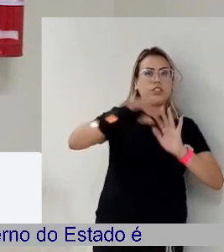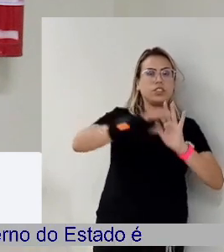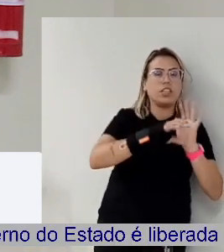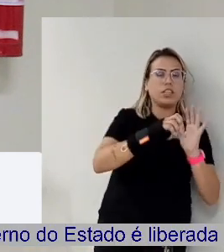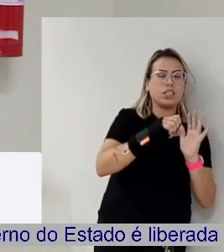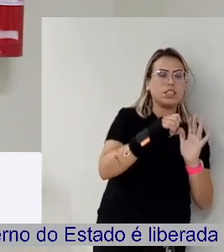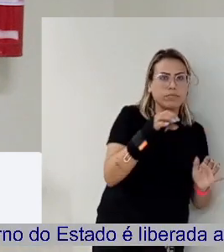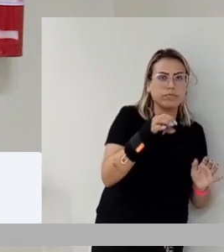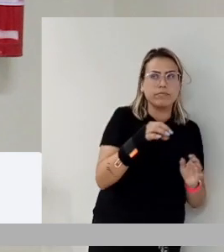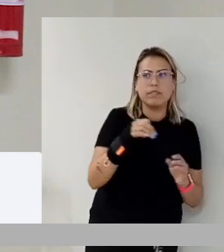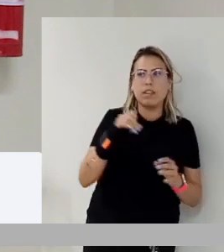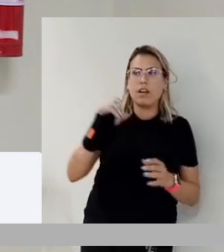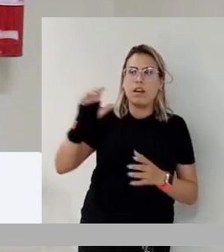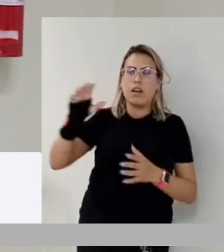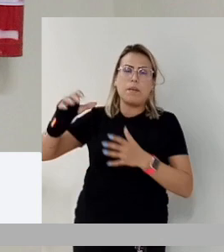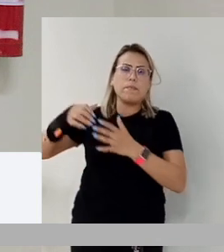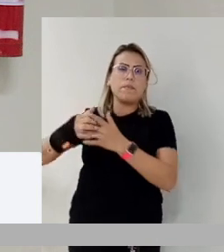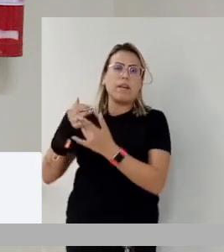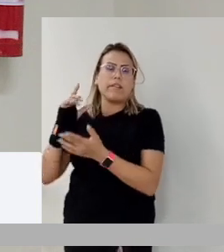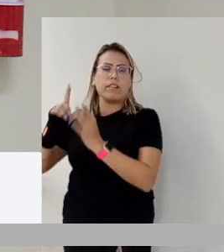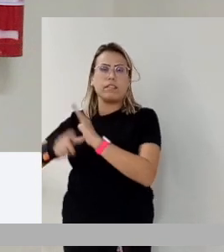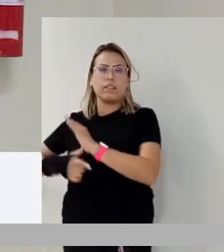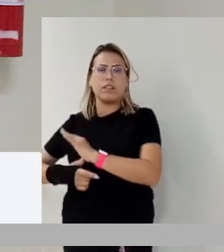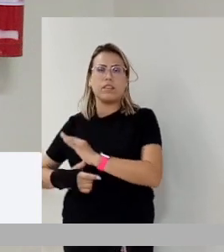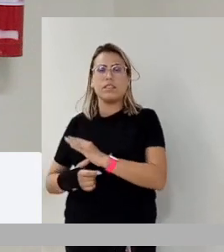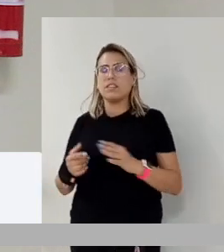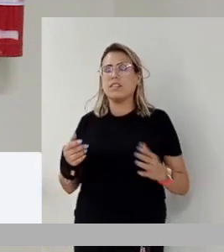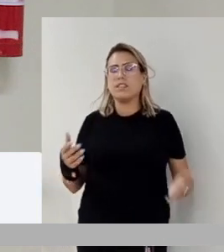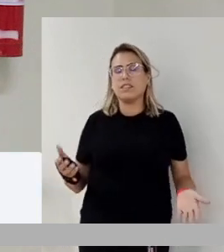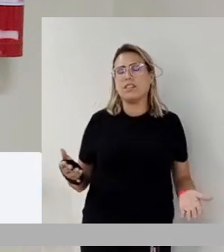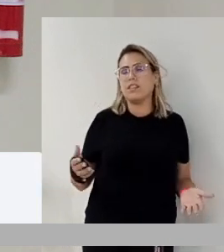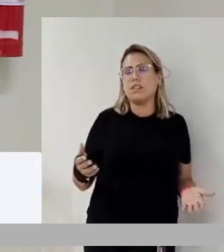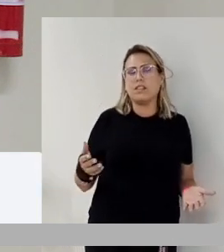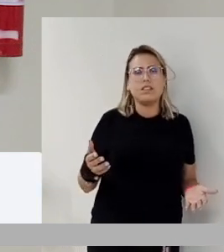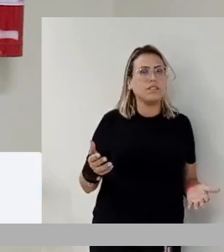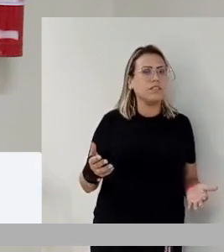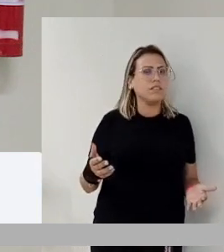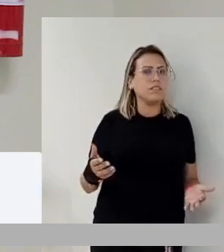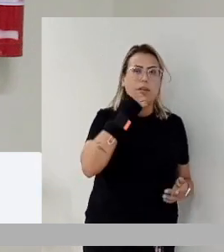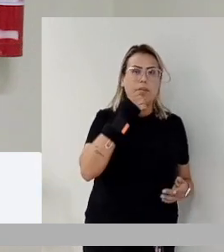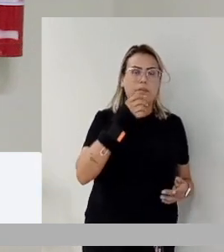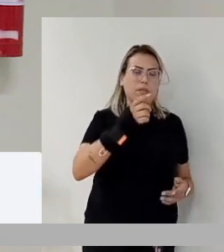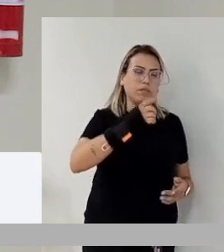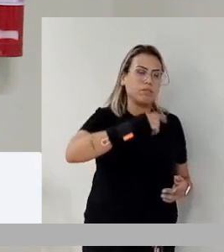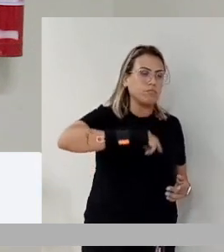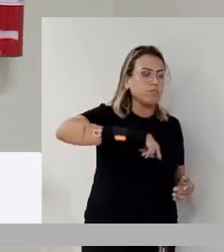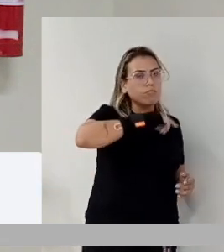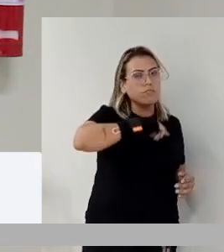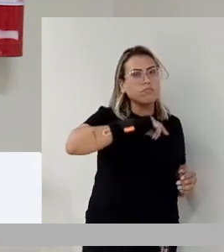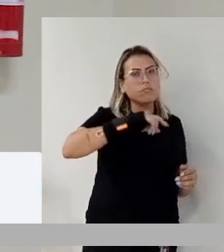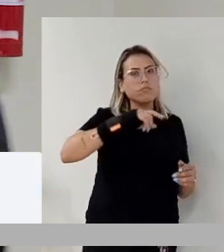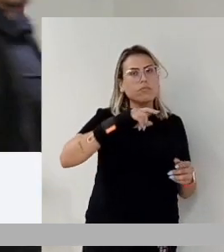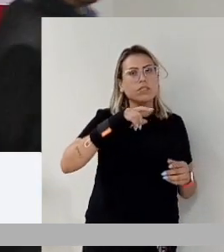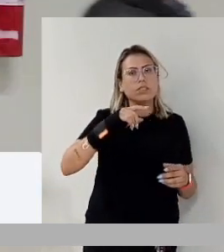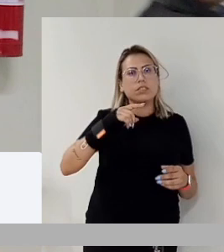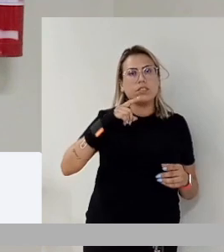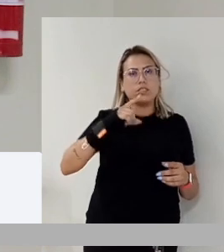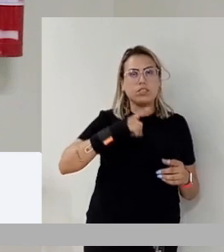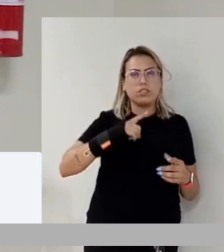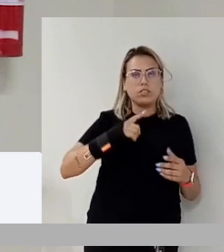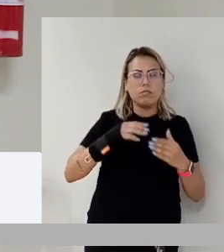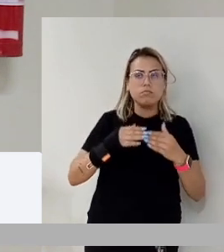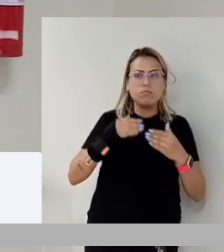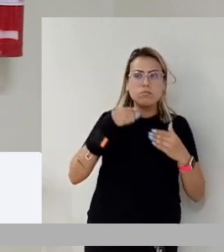a hora a máquina atrasa né E isso aí e era bom para nossos agricultores se realmente batesse